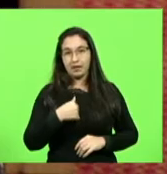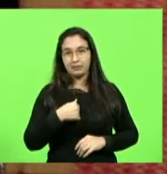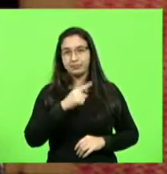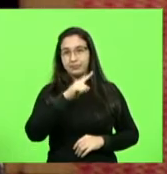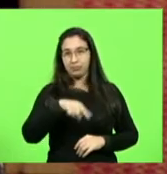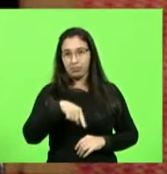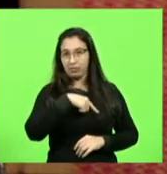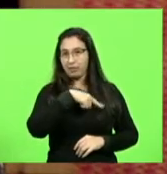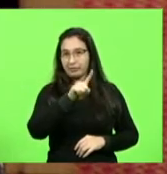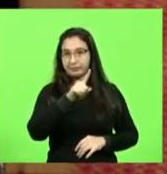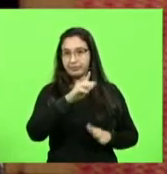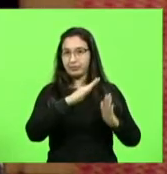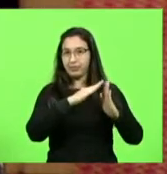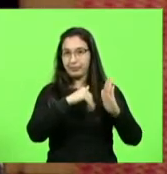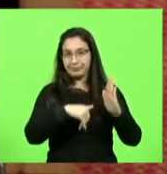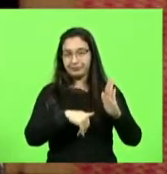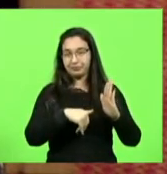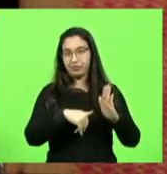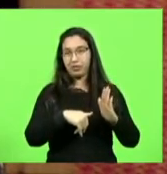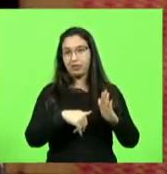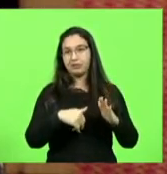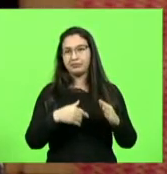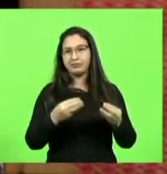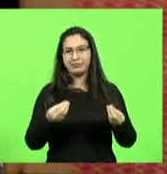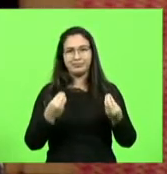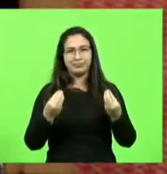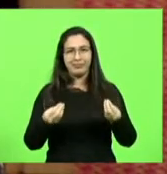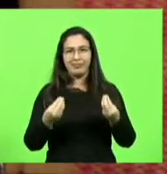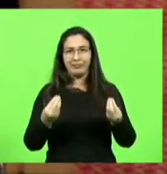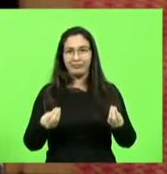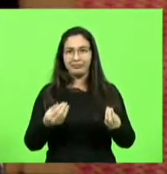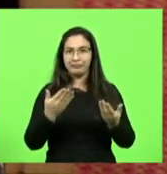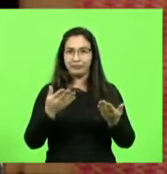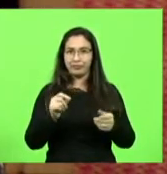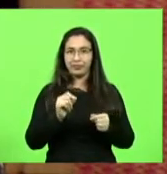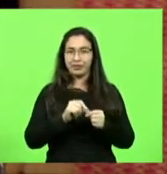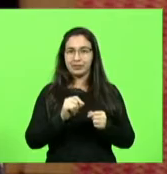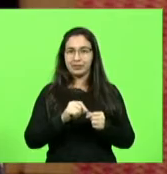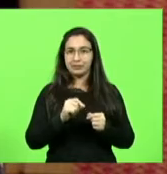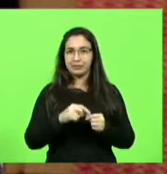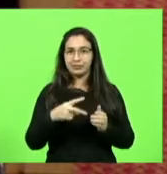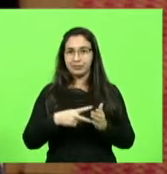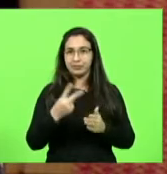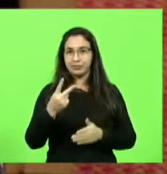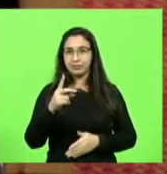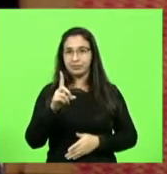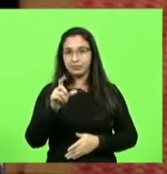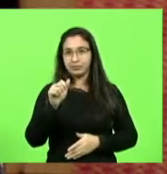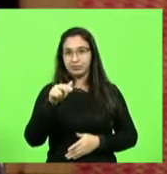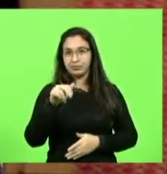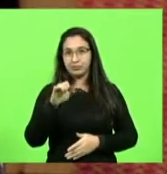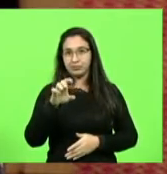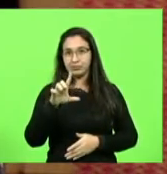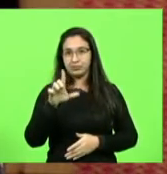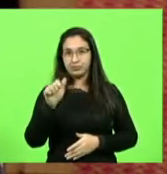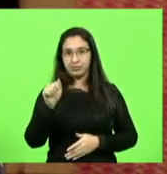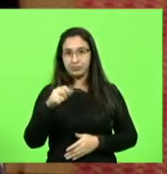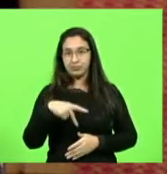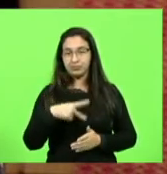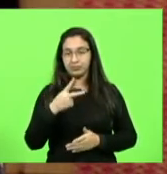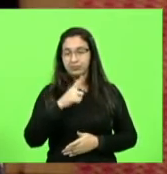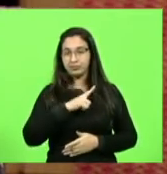derrubada desse veto absurdo feito pela vice-governadora Daniela, um veto